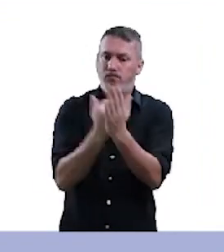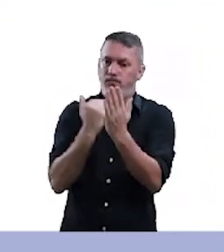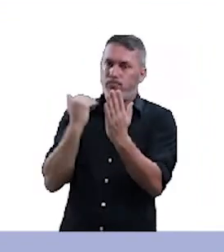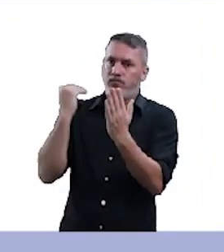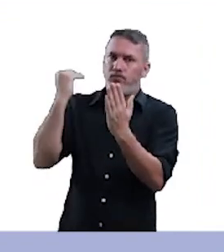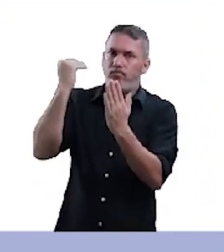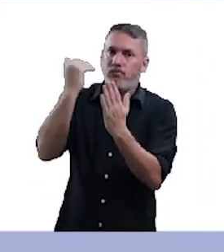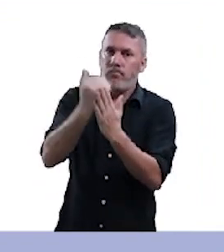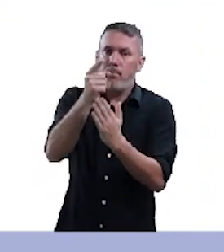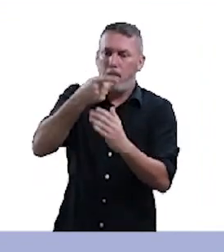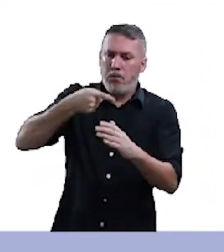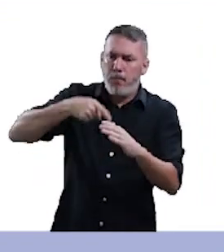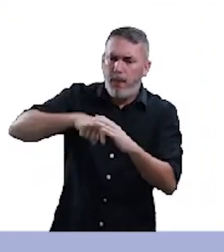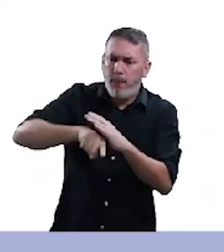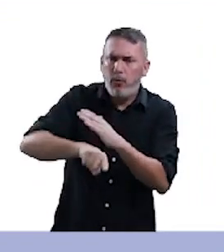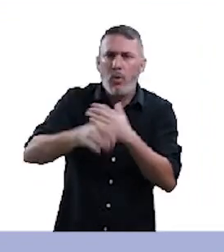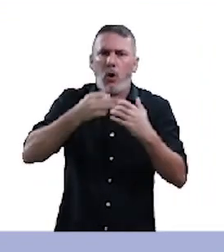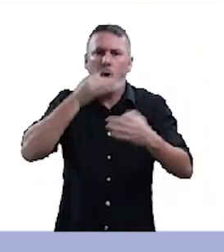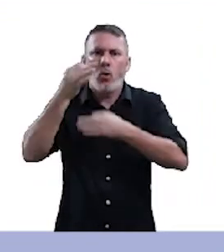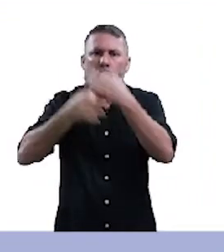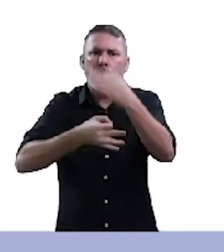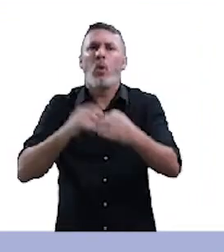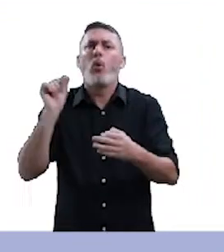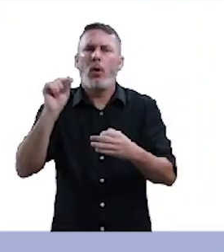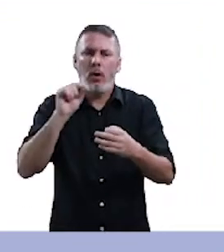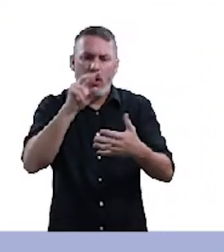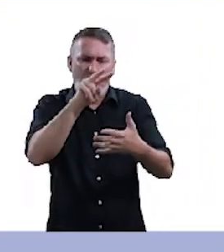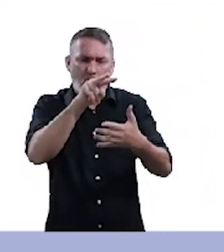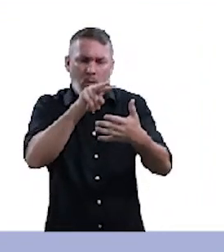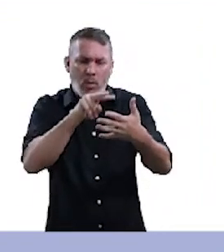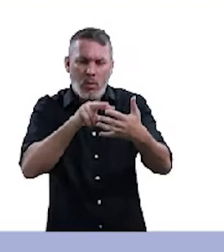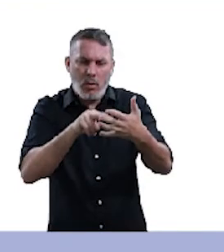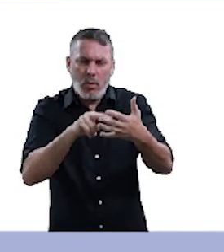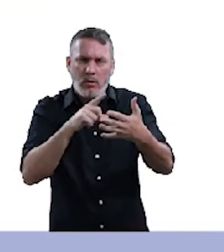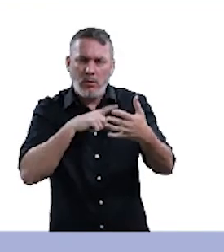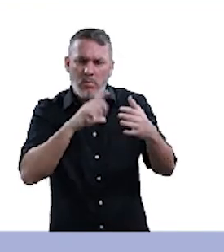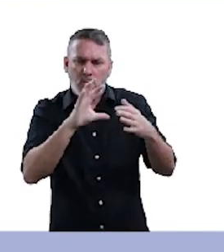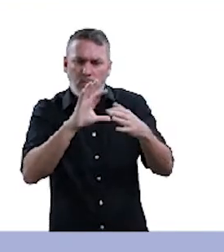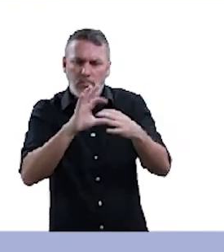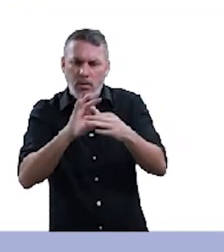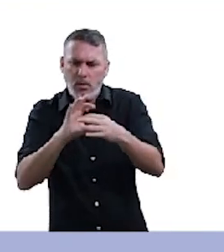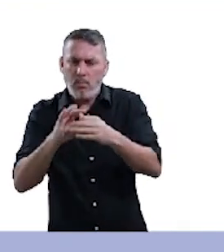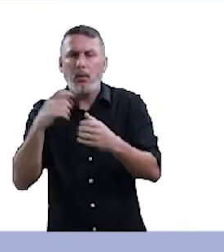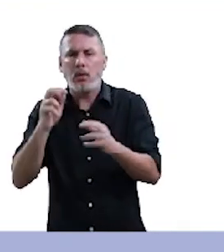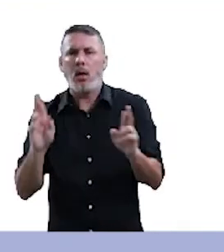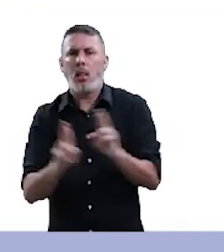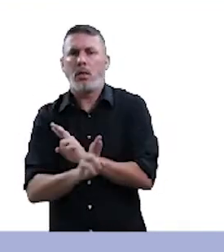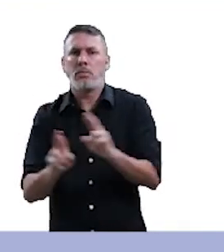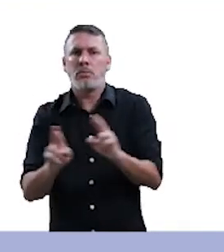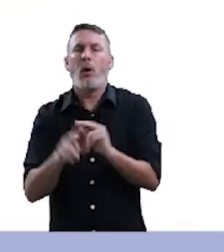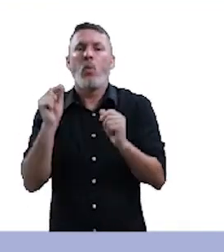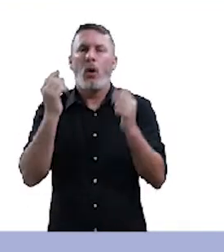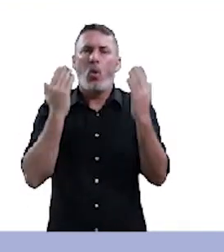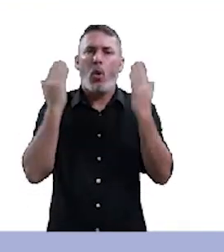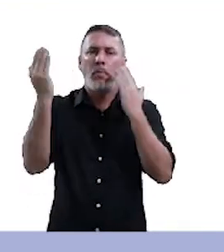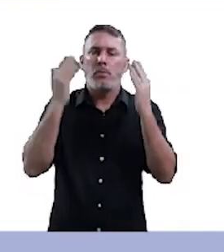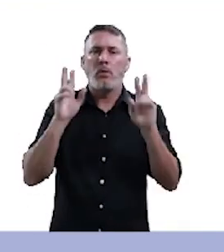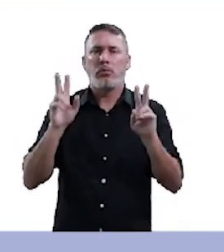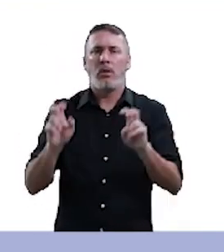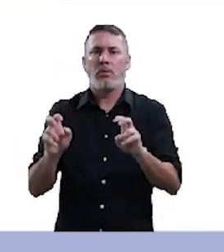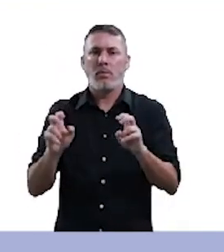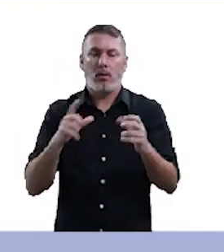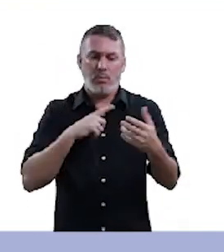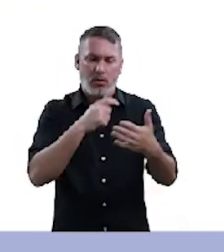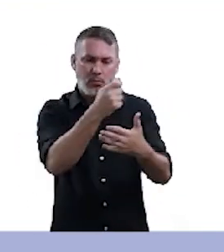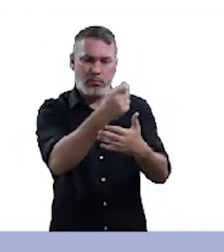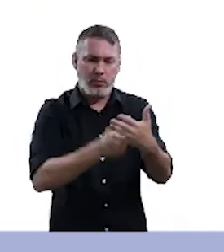você pegar o tópico frasal, trabalhar com a fundamentação e fazer uma relação, uma comparação com a temática. E essa